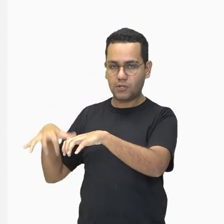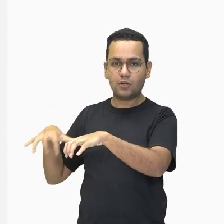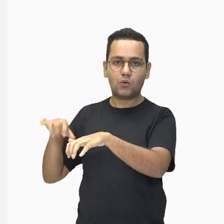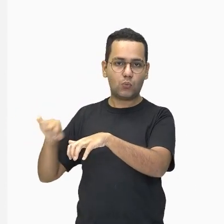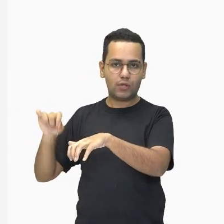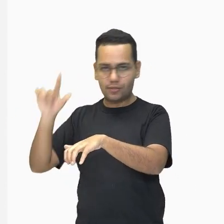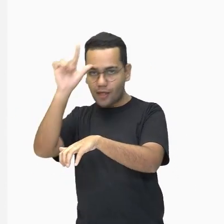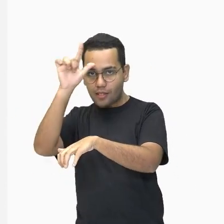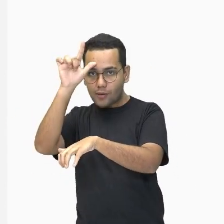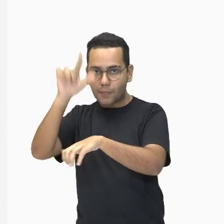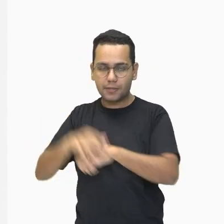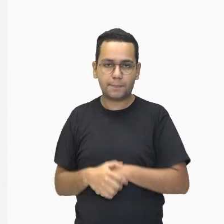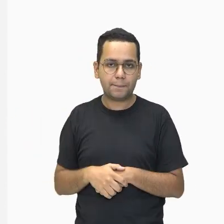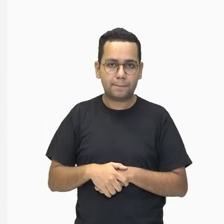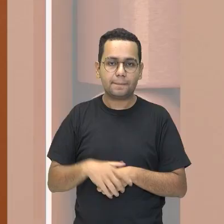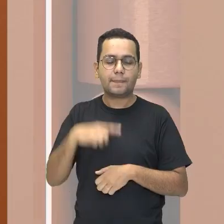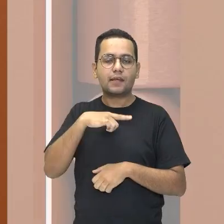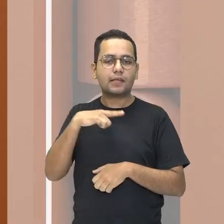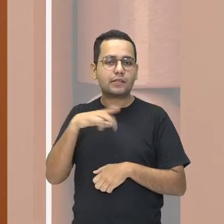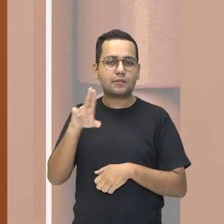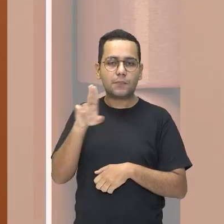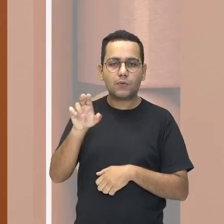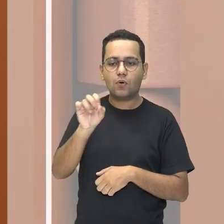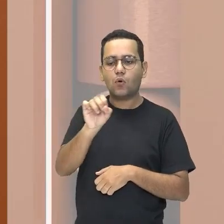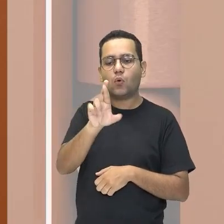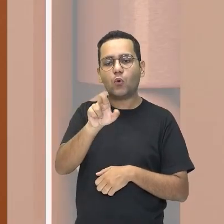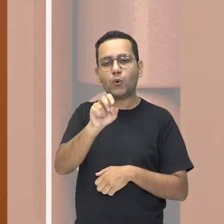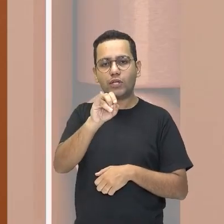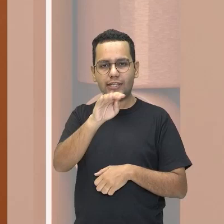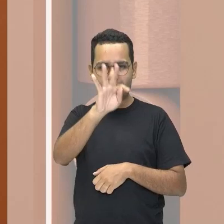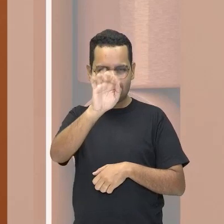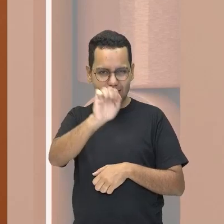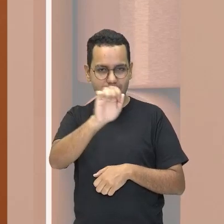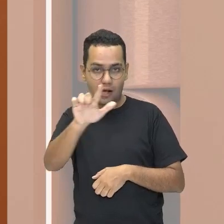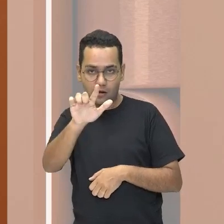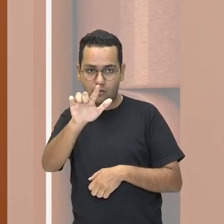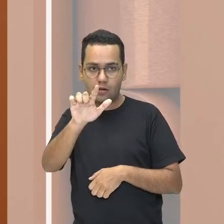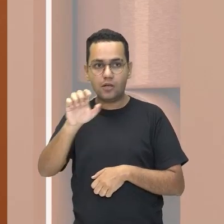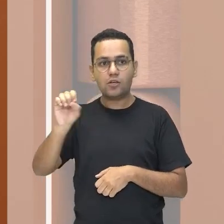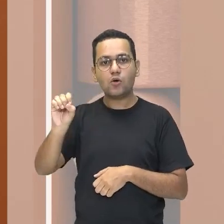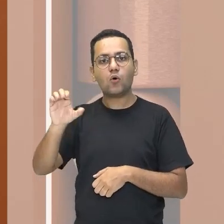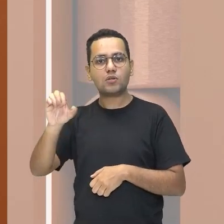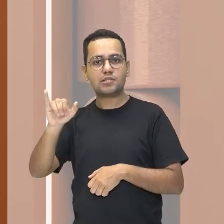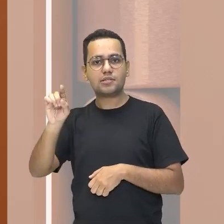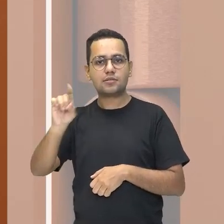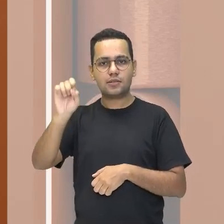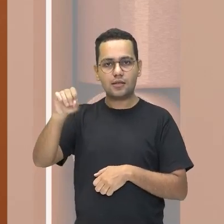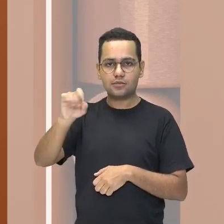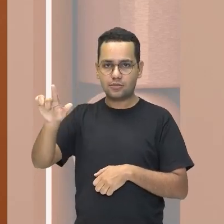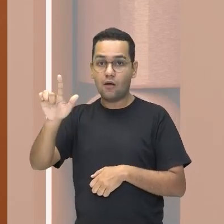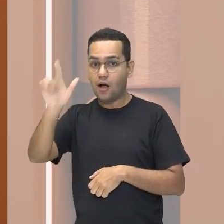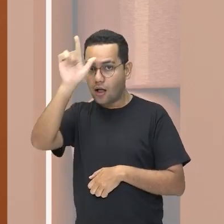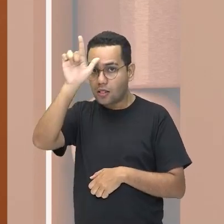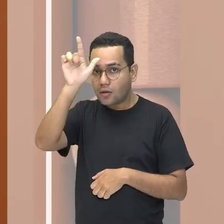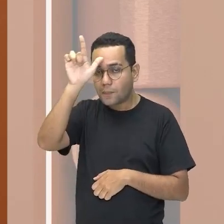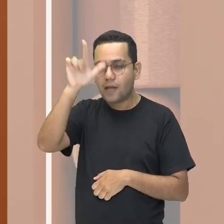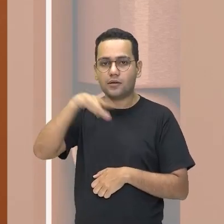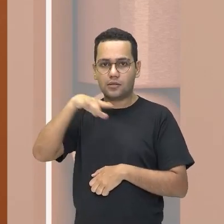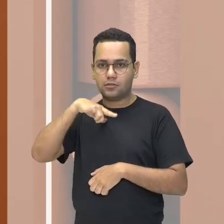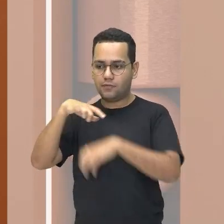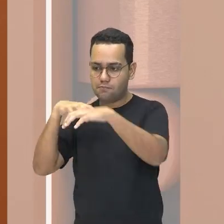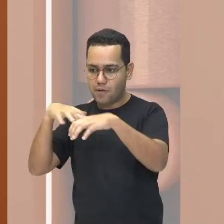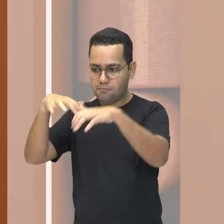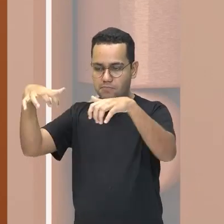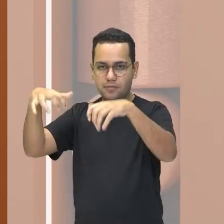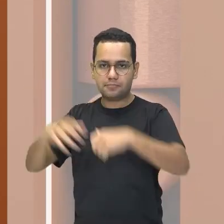de Alemanha Oriental e Alemanha Ocidental. Essas Alemanhas que ficaram divididas até ali